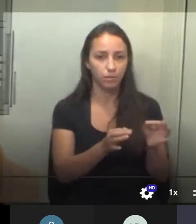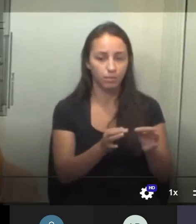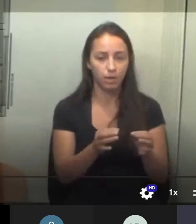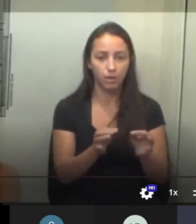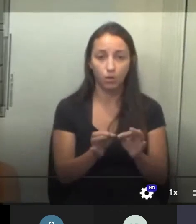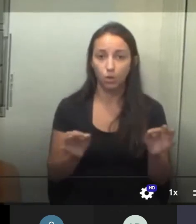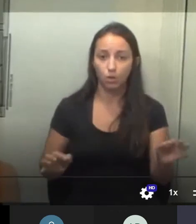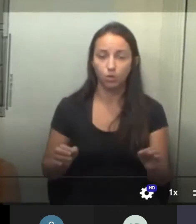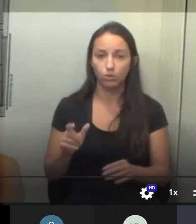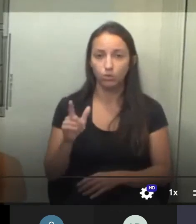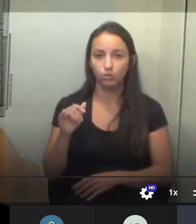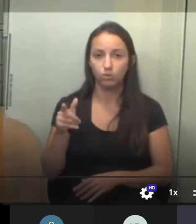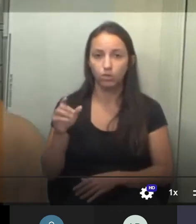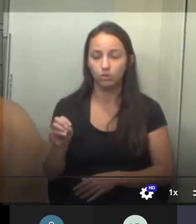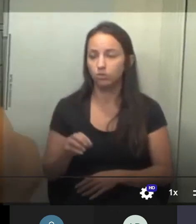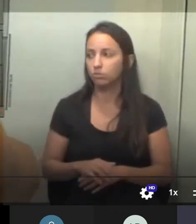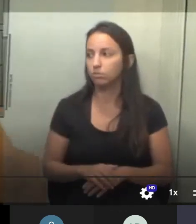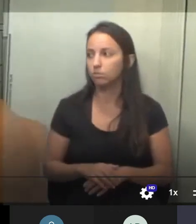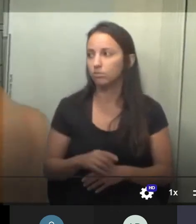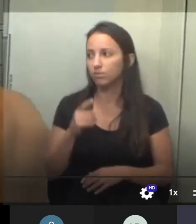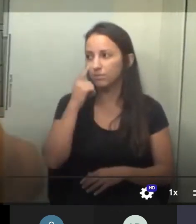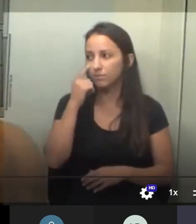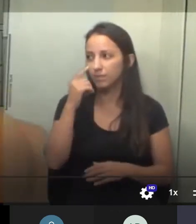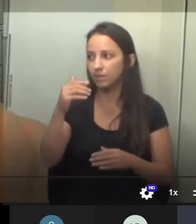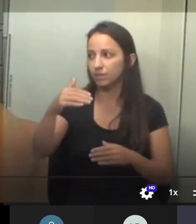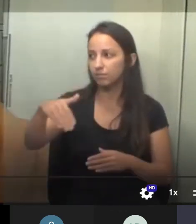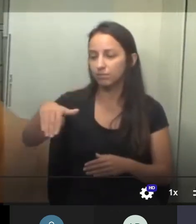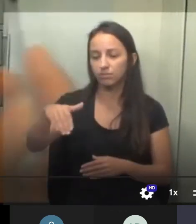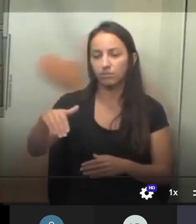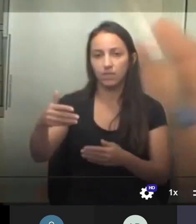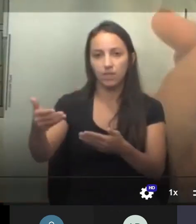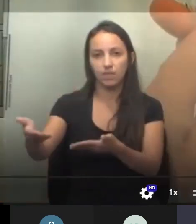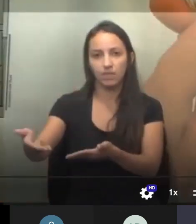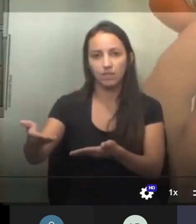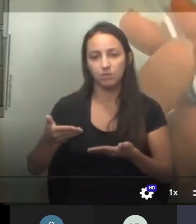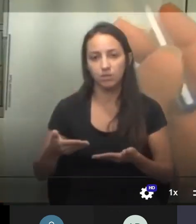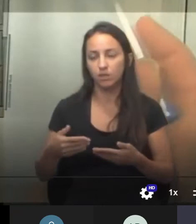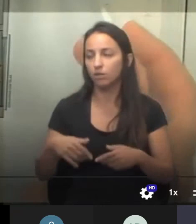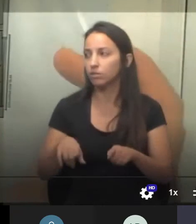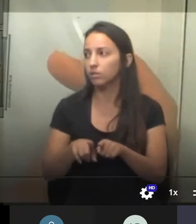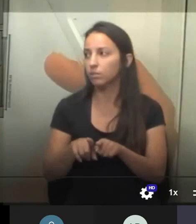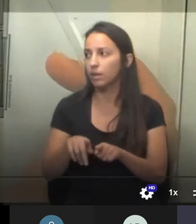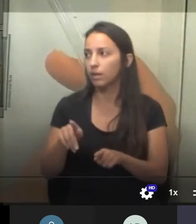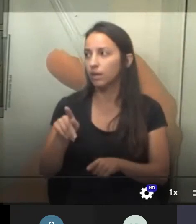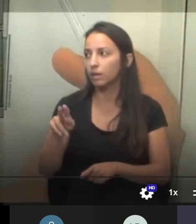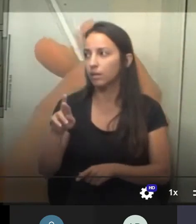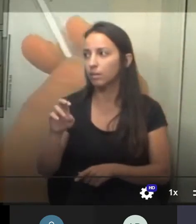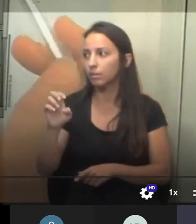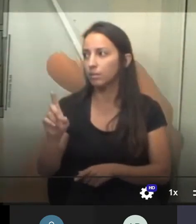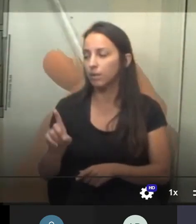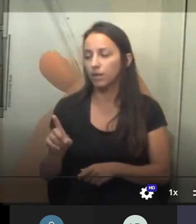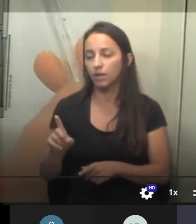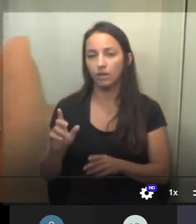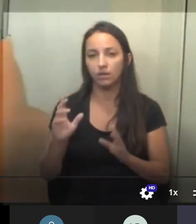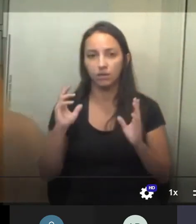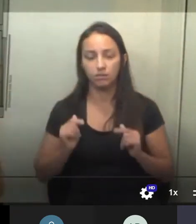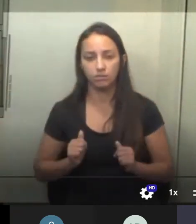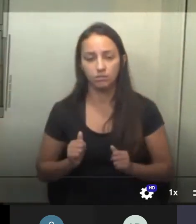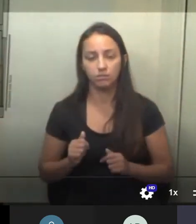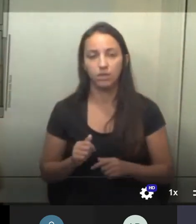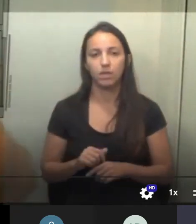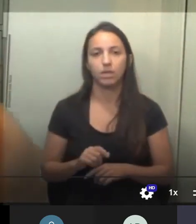Observe aqui que ele ainda indica, ó, recepção e pré-higienização, ou seja, de onde chega o alimento, ele é